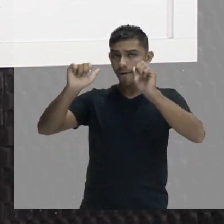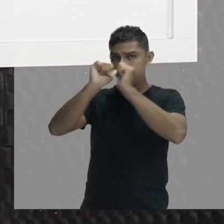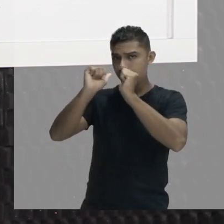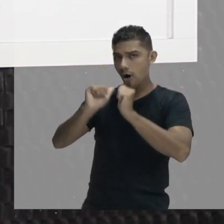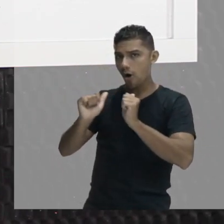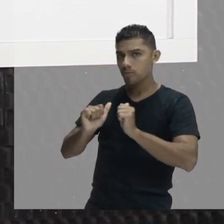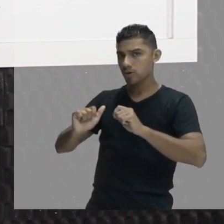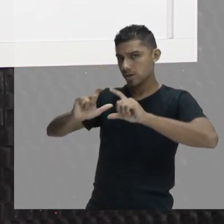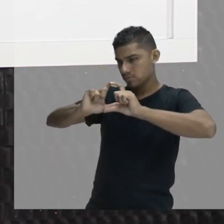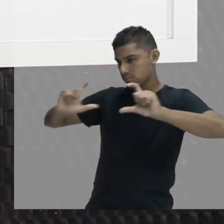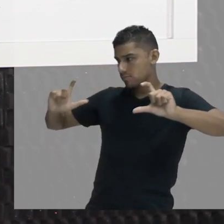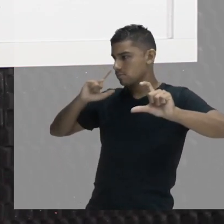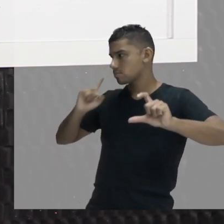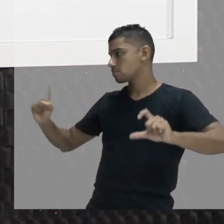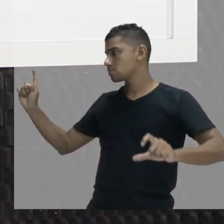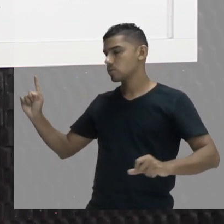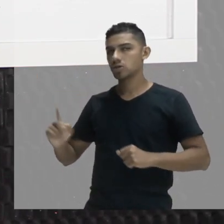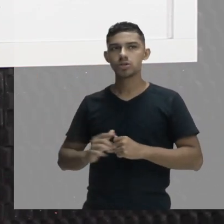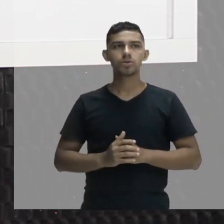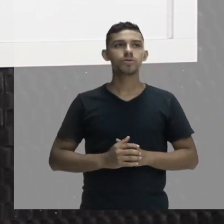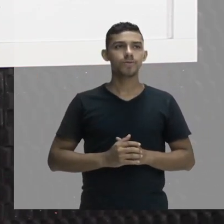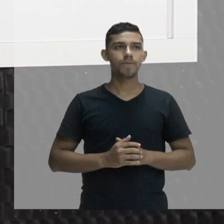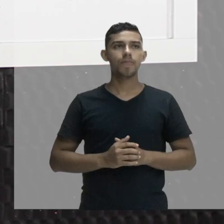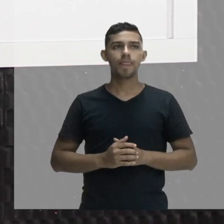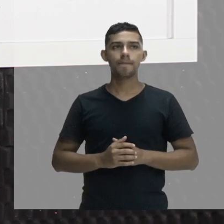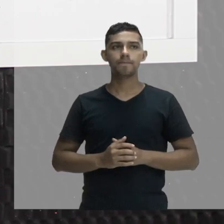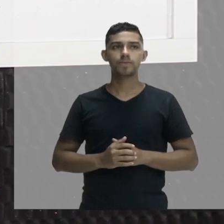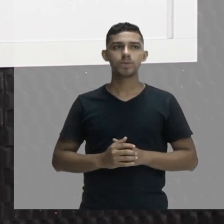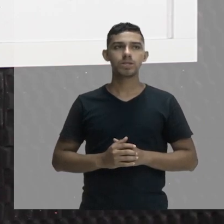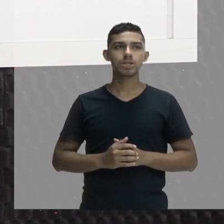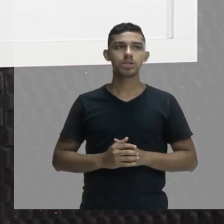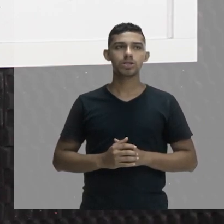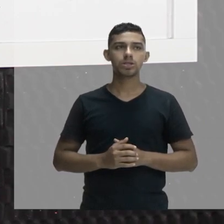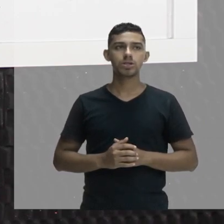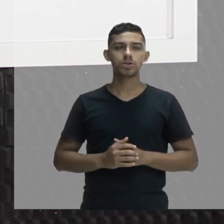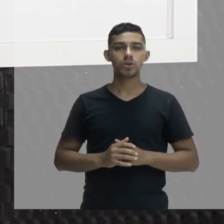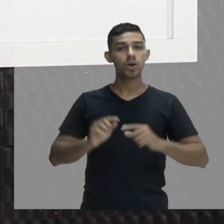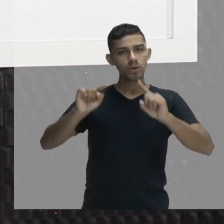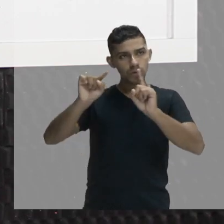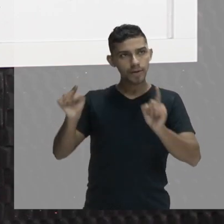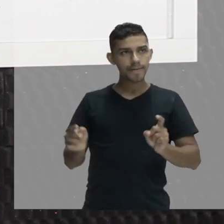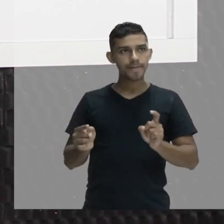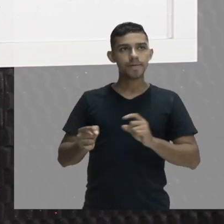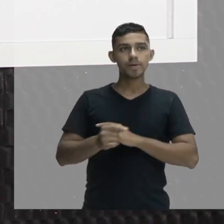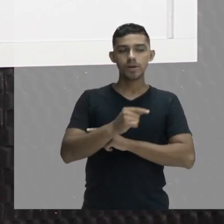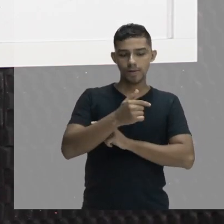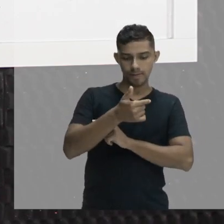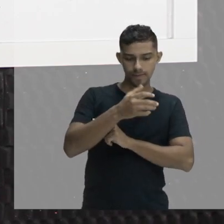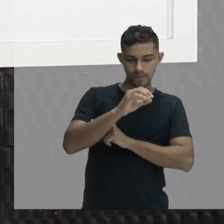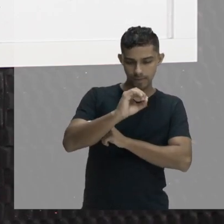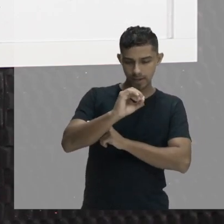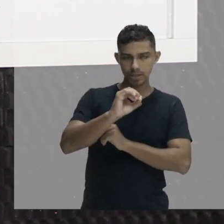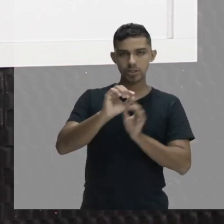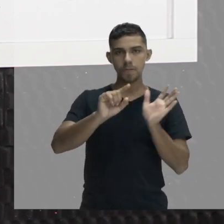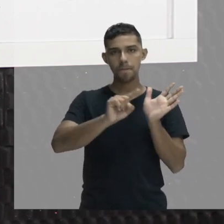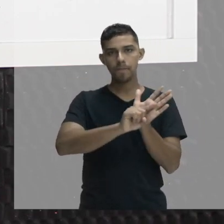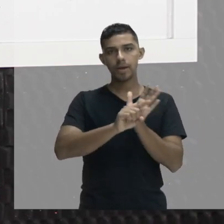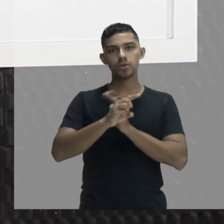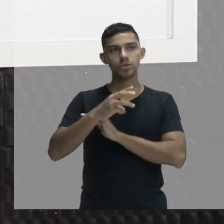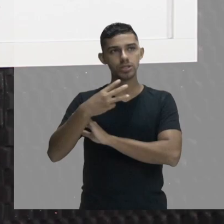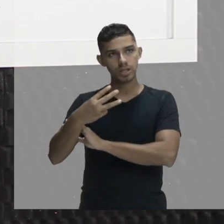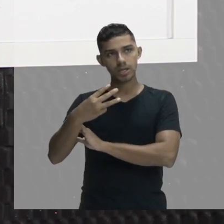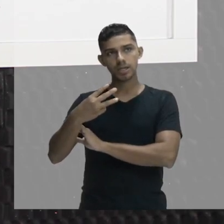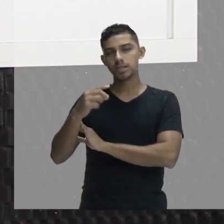certo? E dividido por 20 menos 3